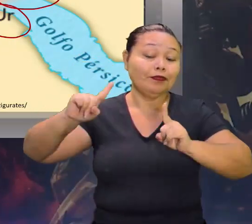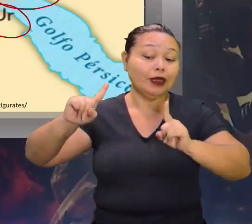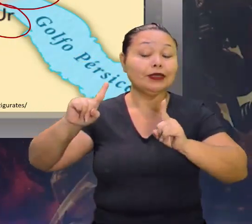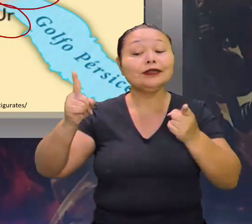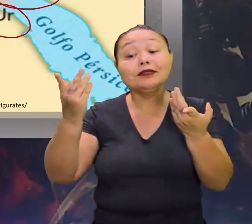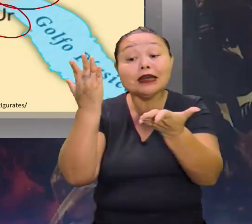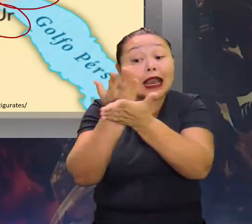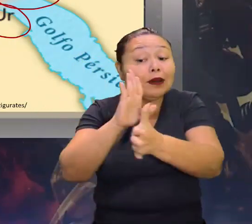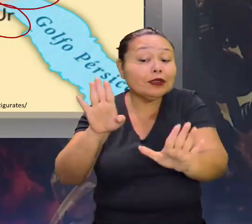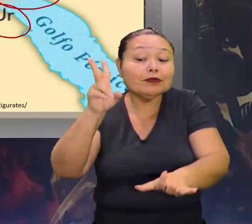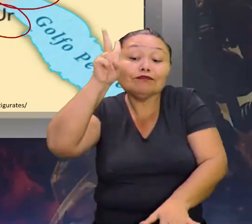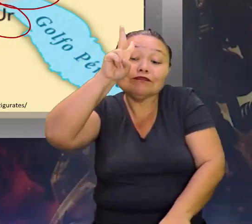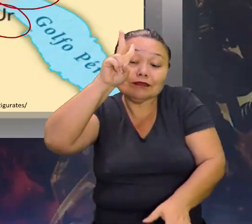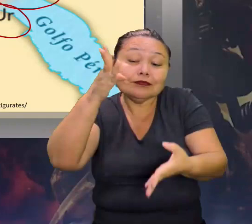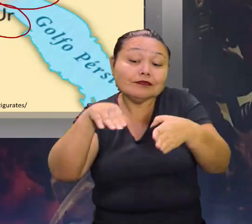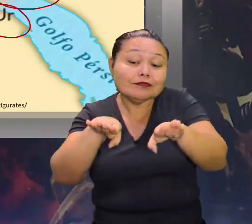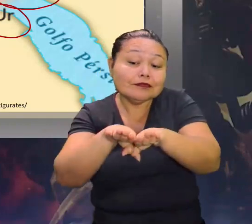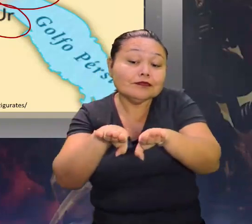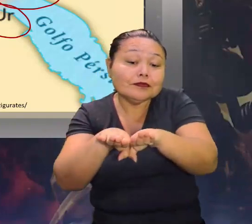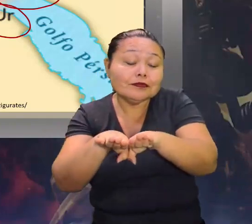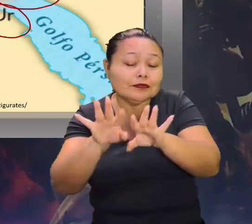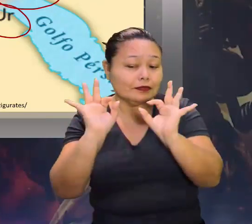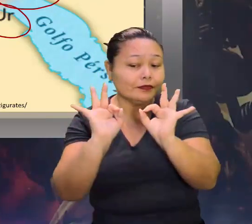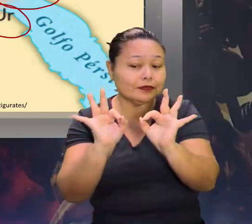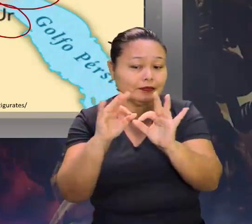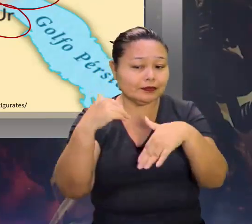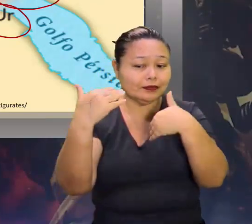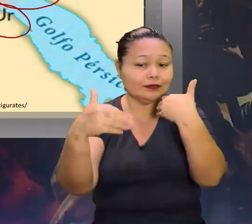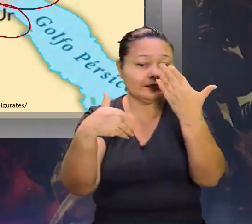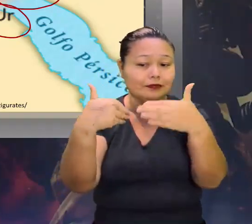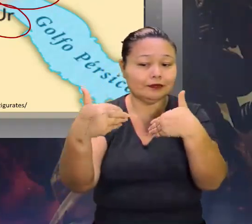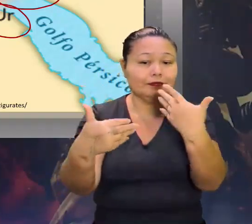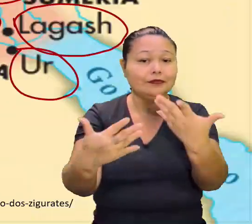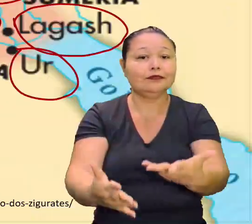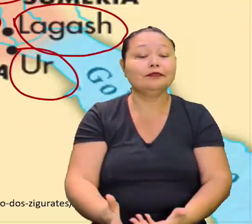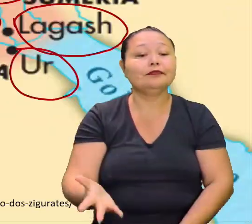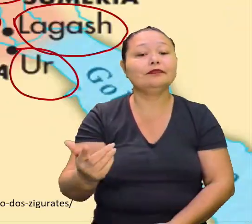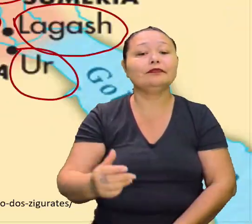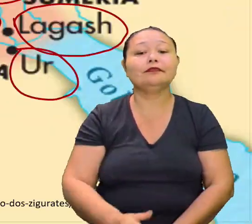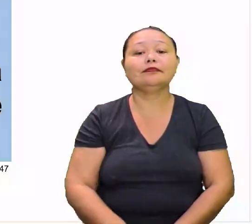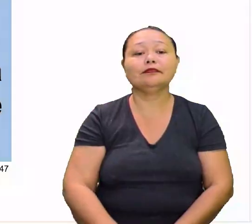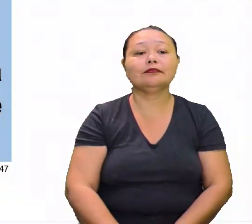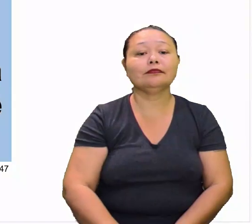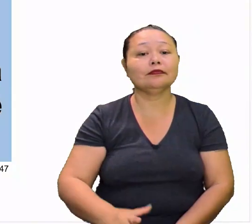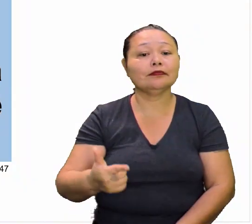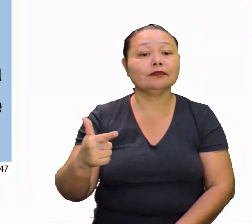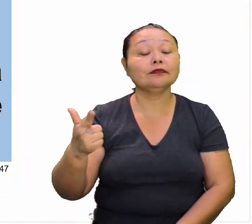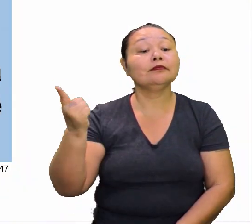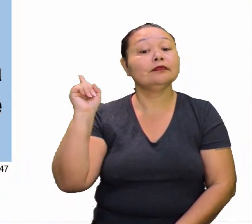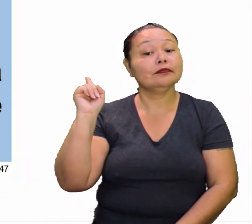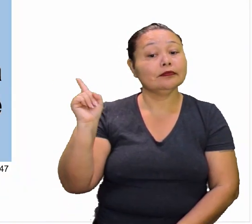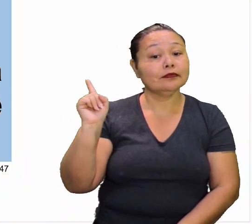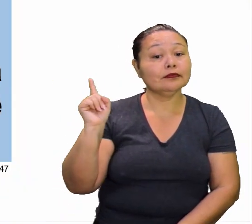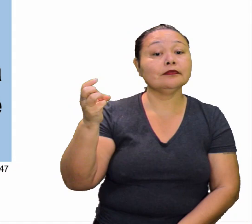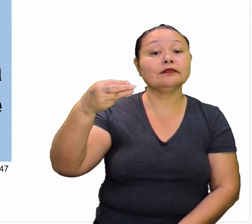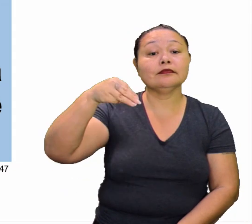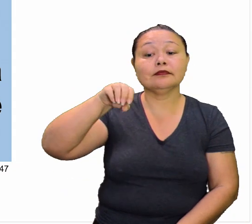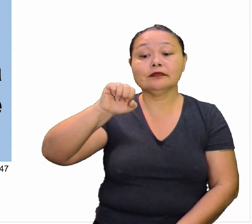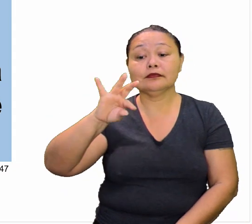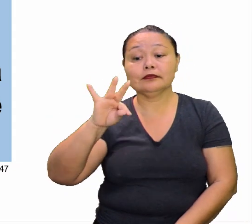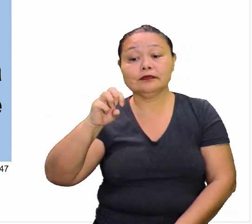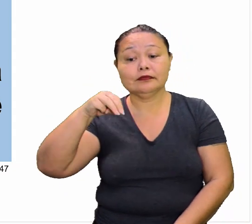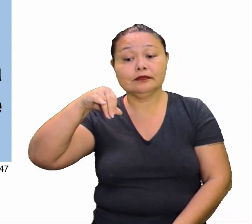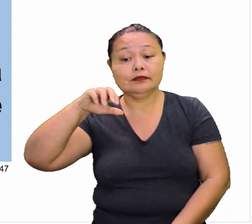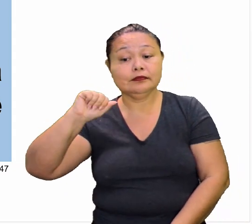história também. Certinho? Vamos avançar. Na sequência, olha lá. O que eu tenho? Mesopotâmia, por